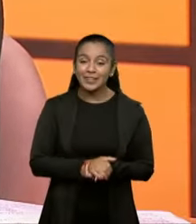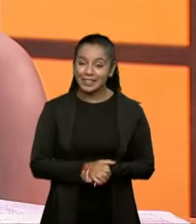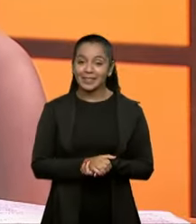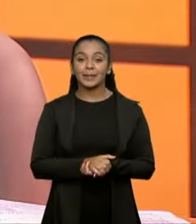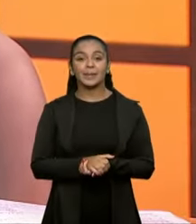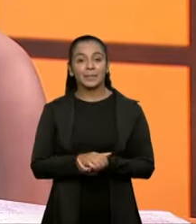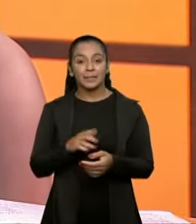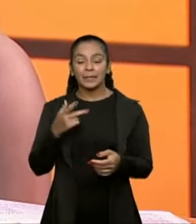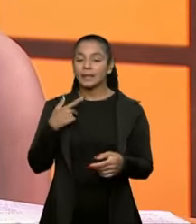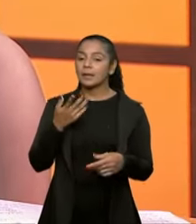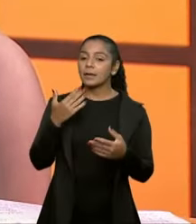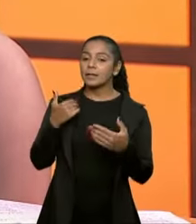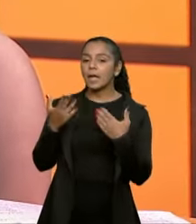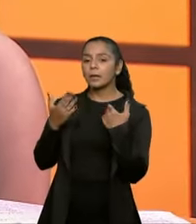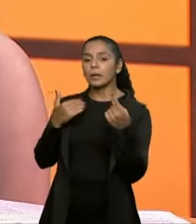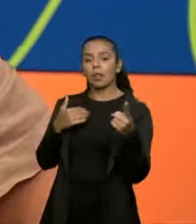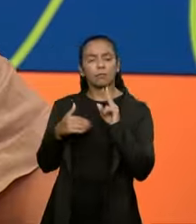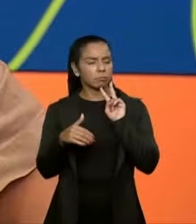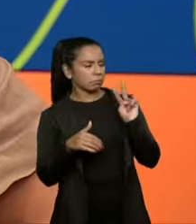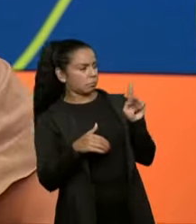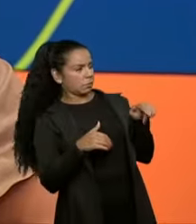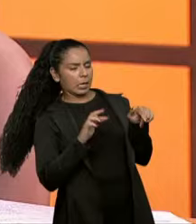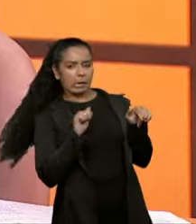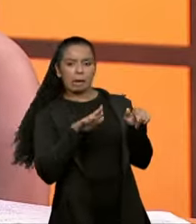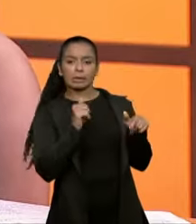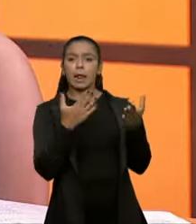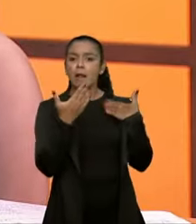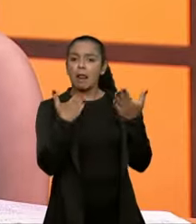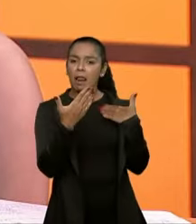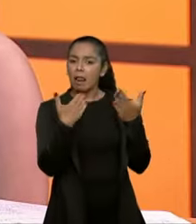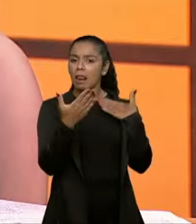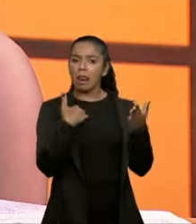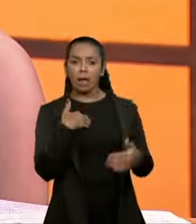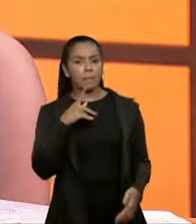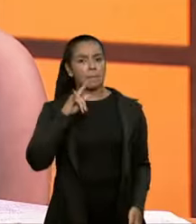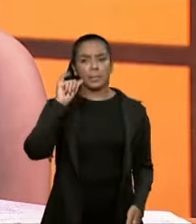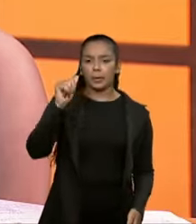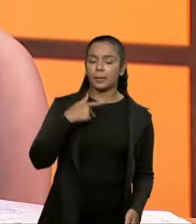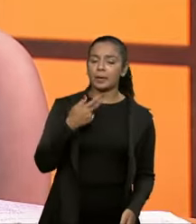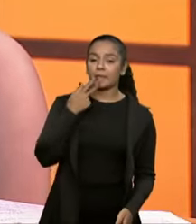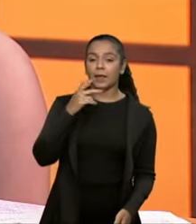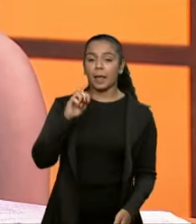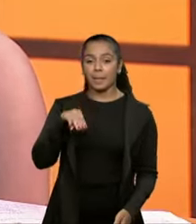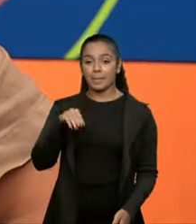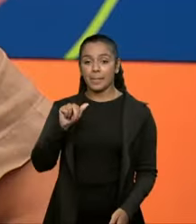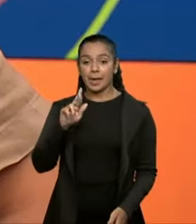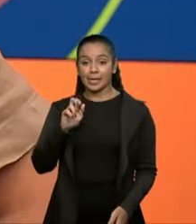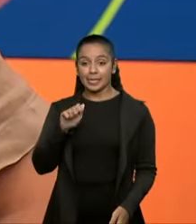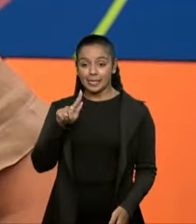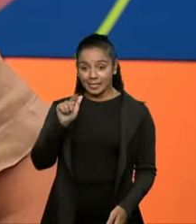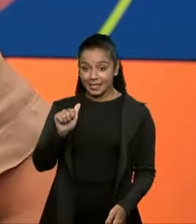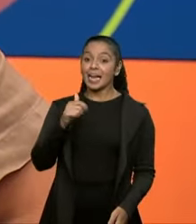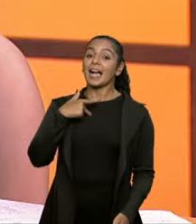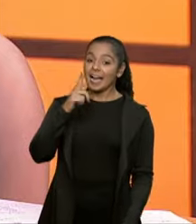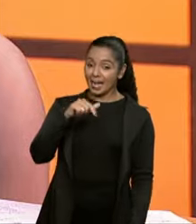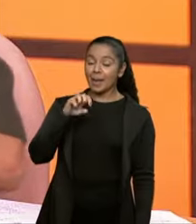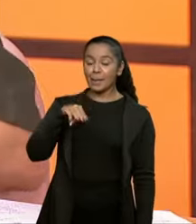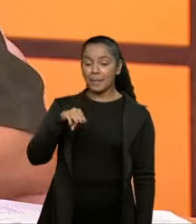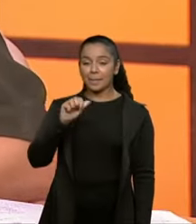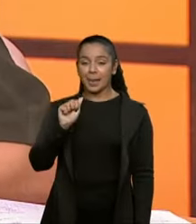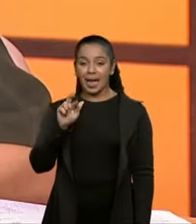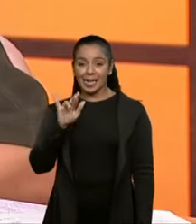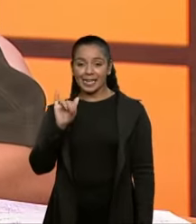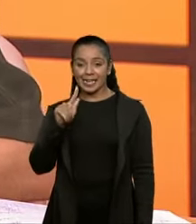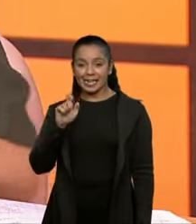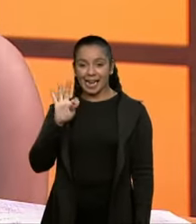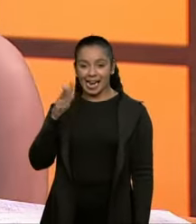eu virei, você tava numa papo com meu pai, falando... Adoro. Mas é, tal, que você já tinha tocado em Maringá, que eu sou de Maringá. Maringatas, Maringatas. Maringatas. Maringatas. Peguei